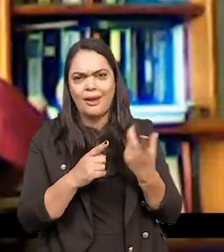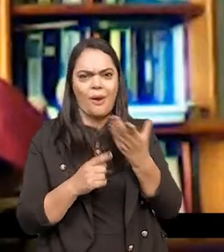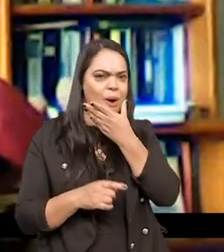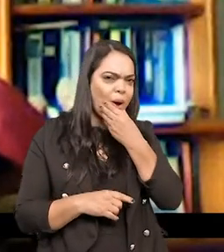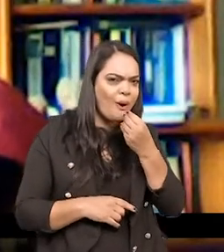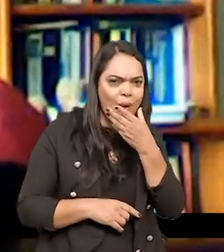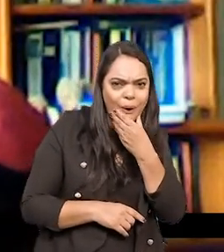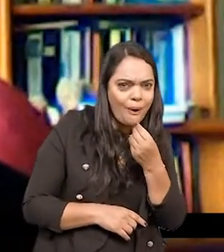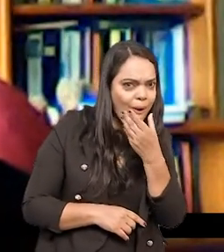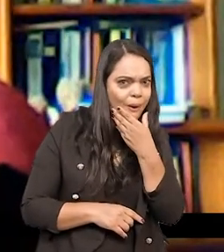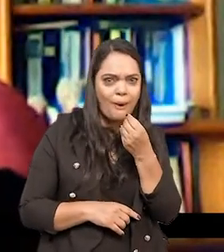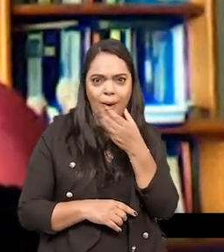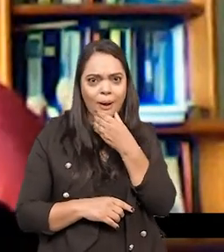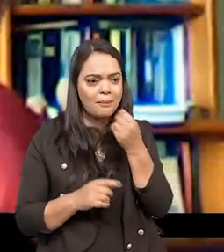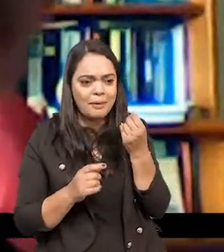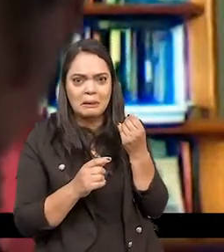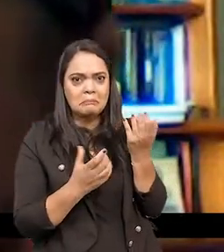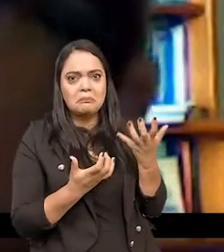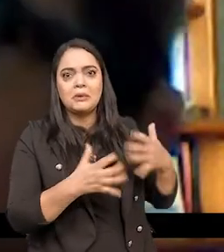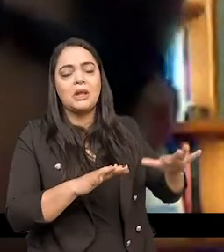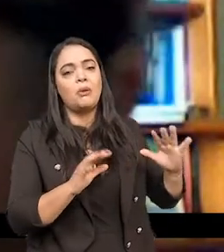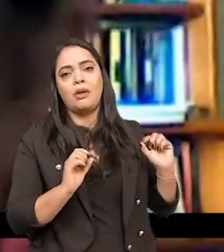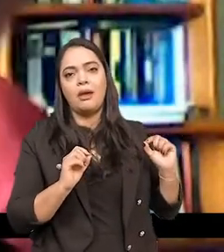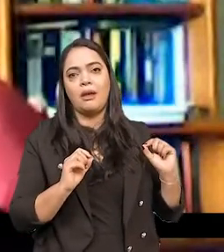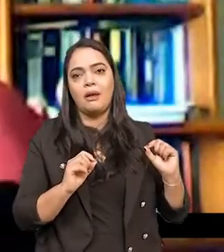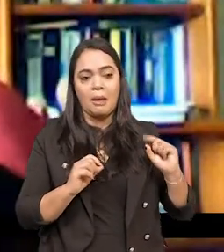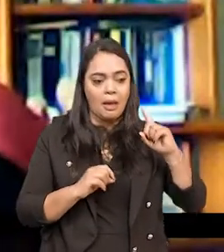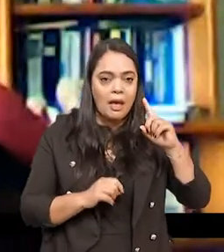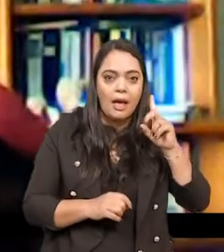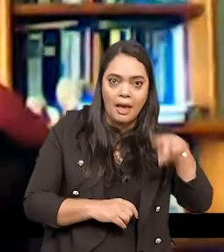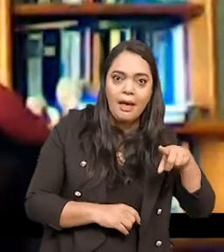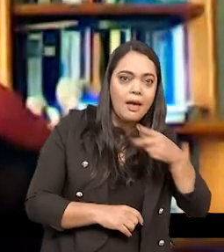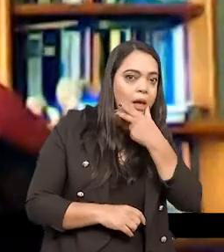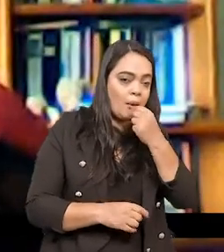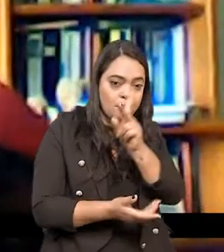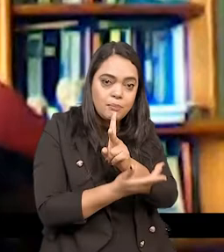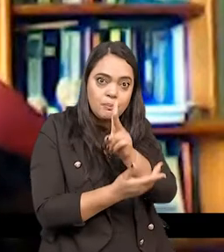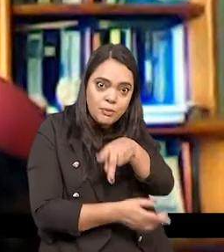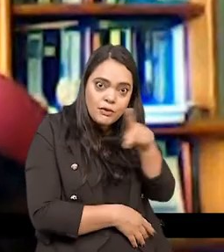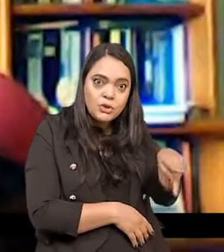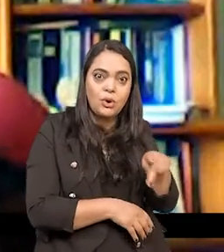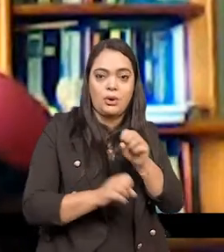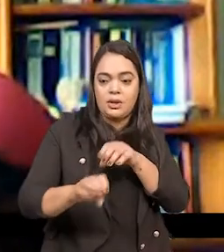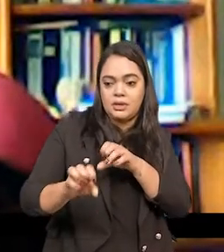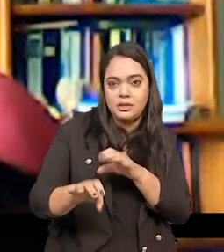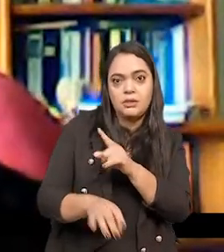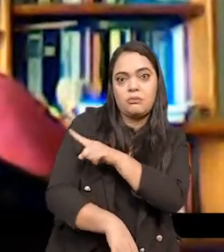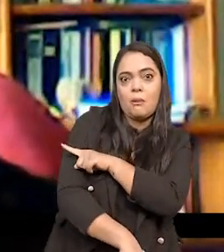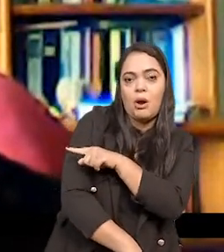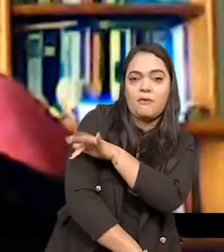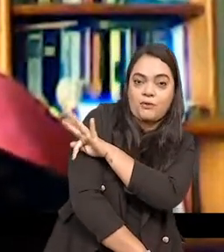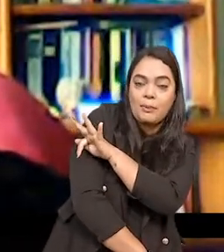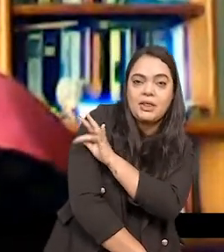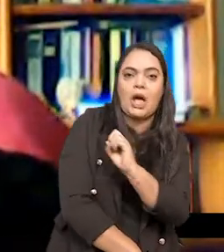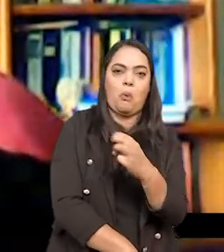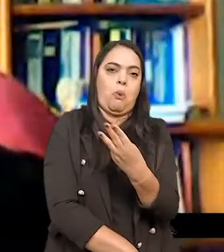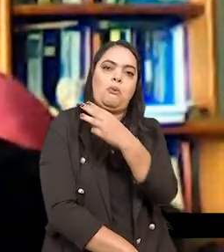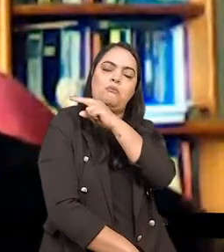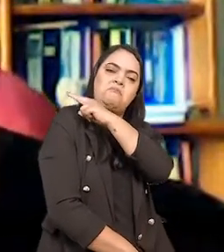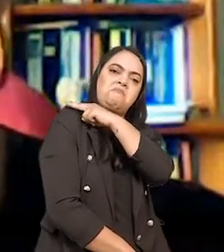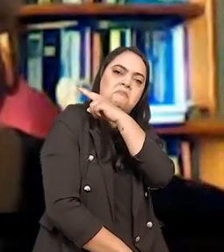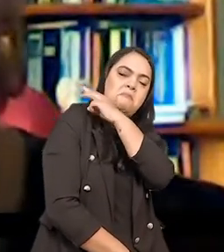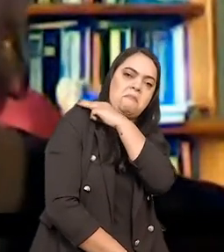querer fazer parte disso, mesmo que ele dê aula nas séries no ensino inicial ou no ensino médio, ele dificilmente vai